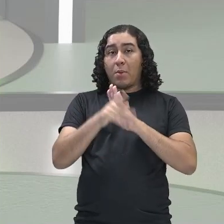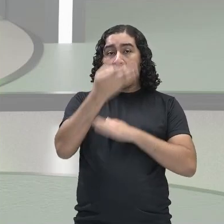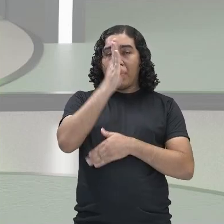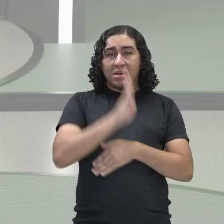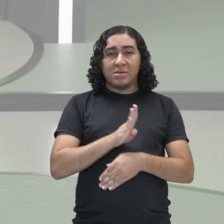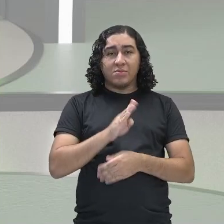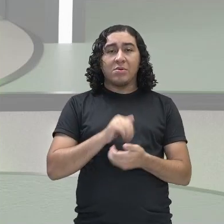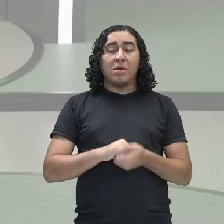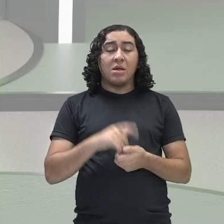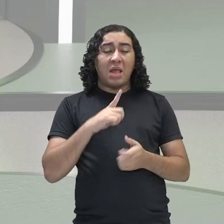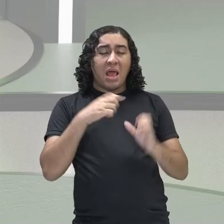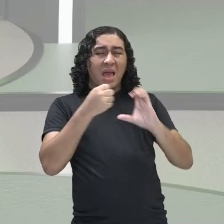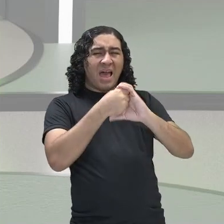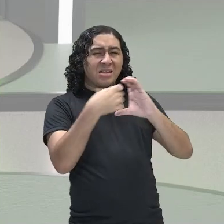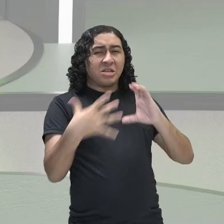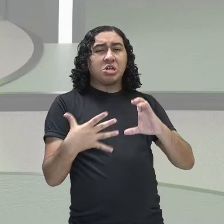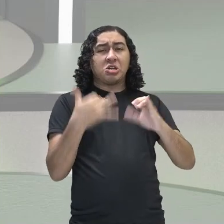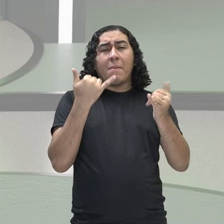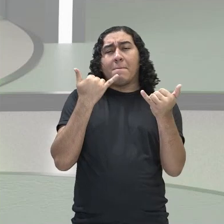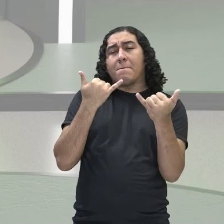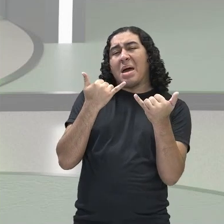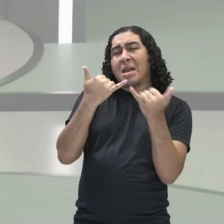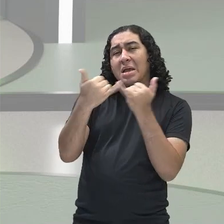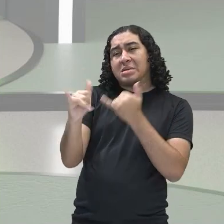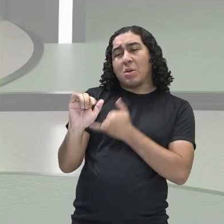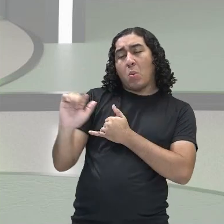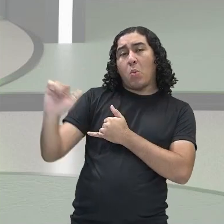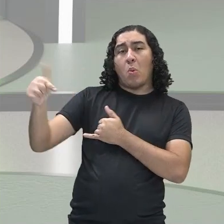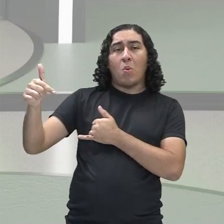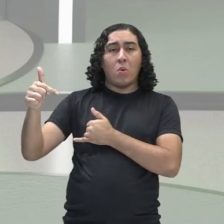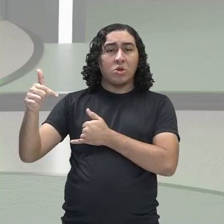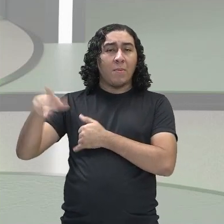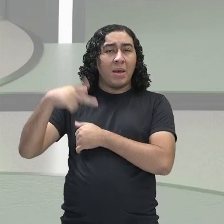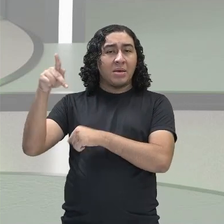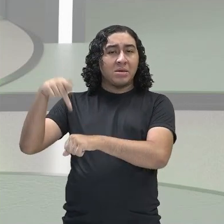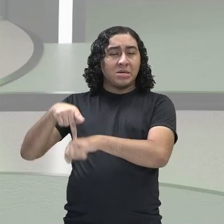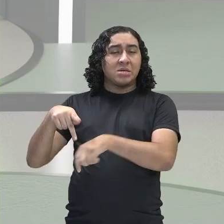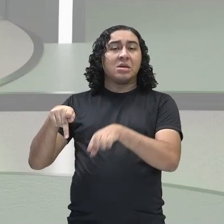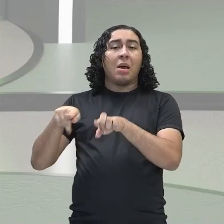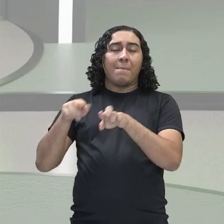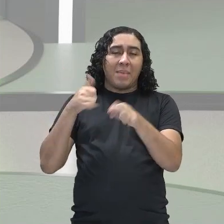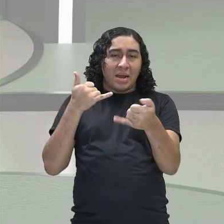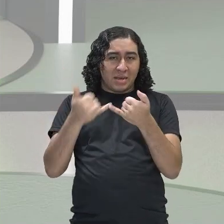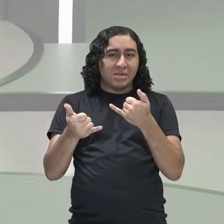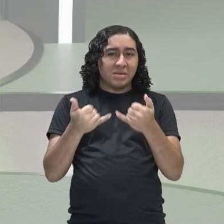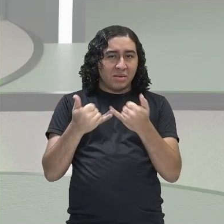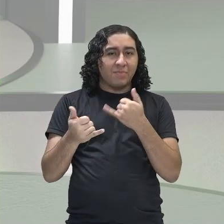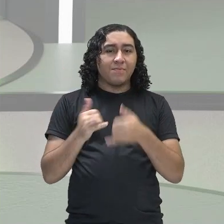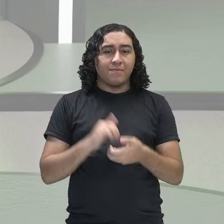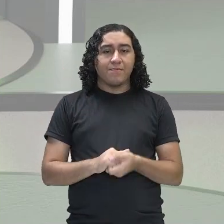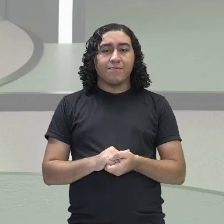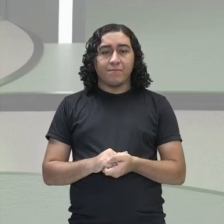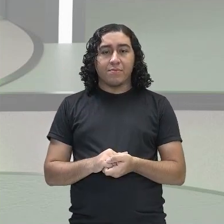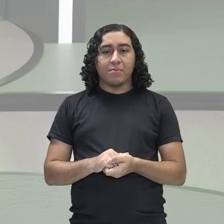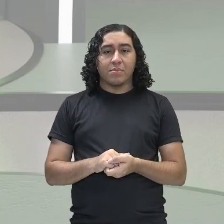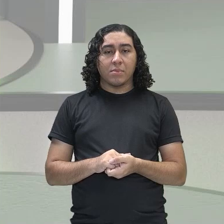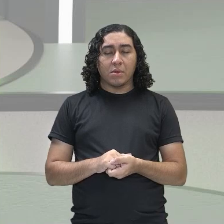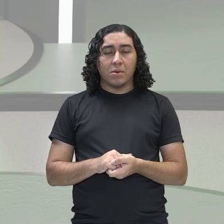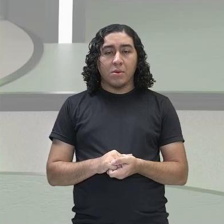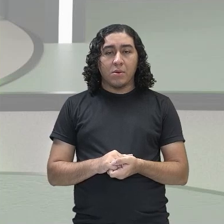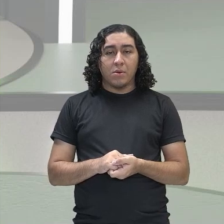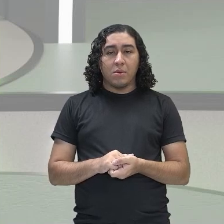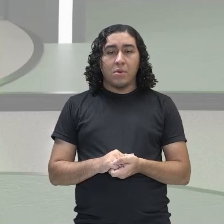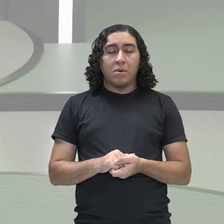tem características ali que estão relacionadas com o bioma savana, né? Por isso que ele também existe